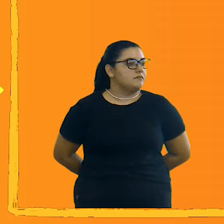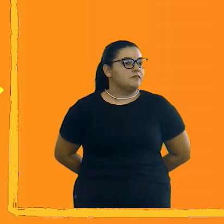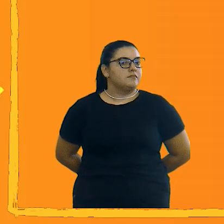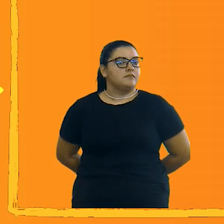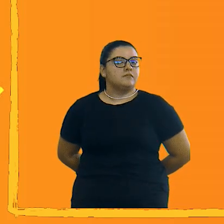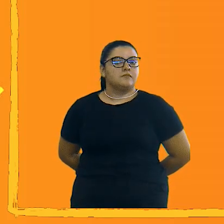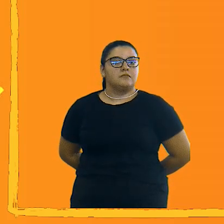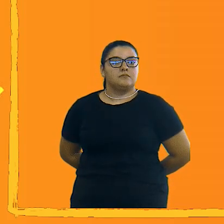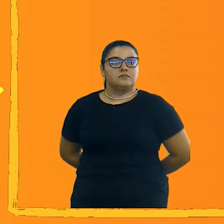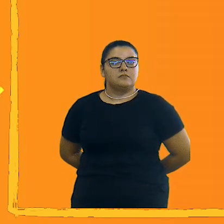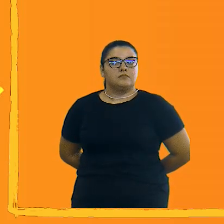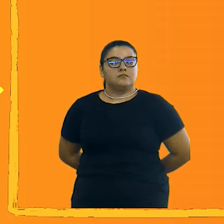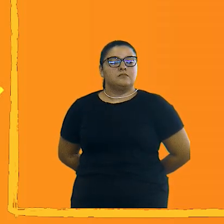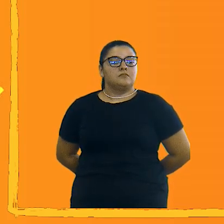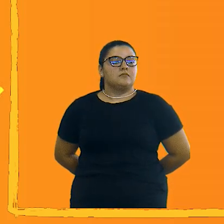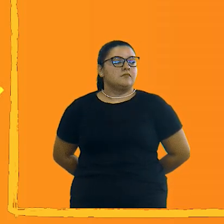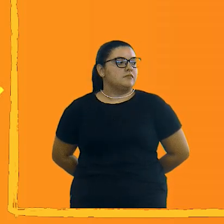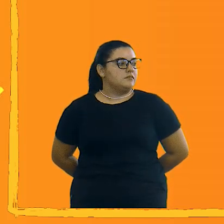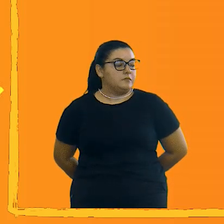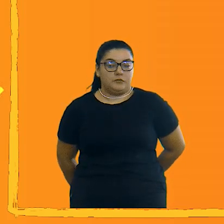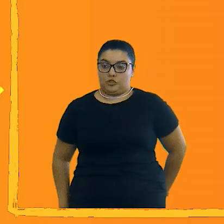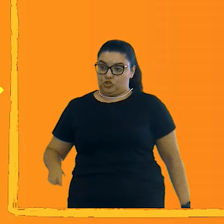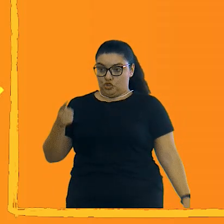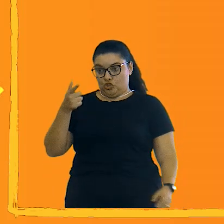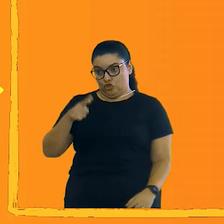vamos voltar Olha